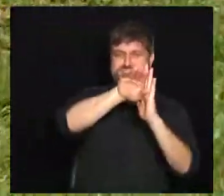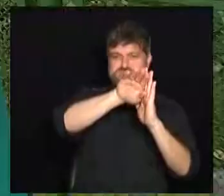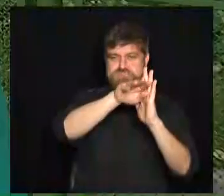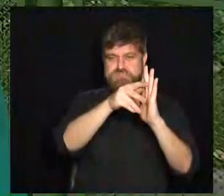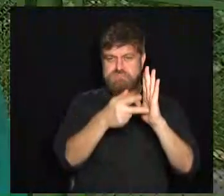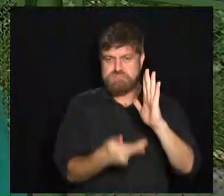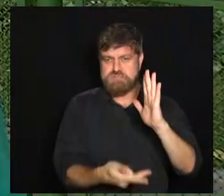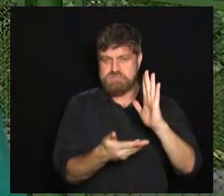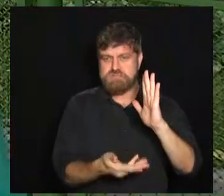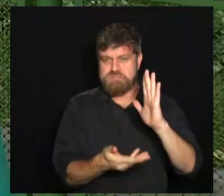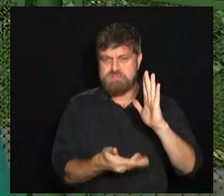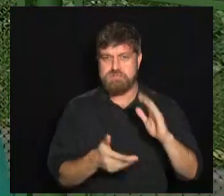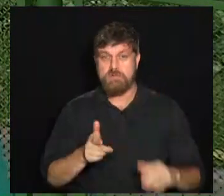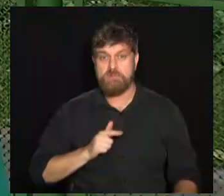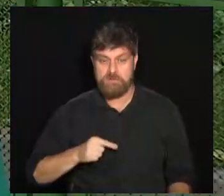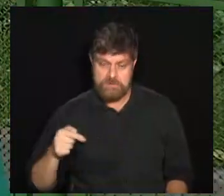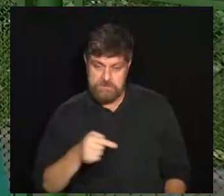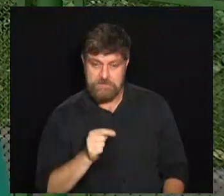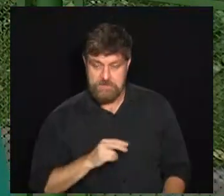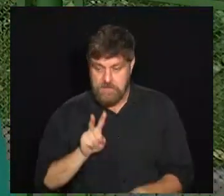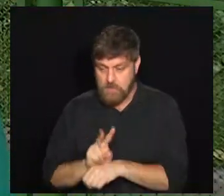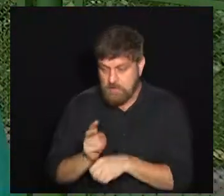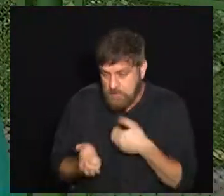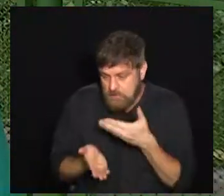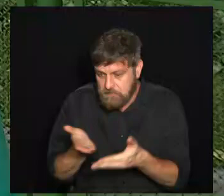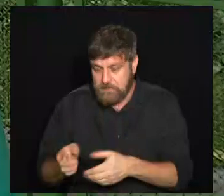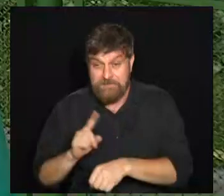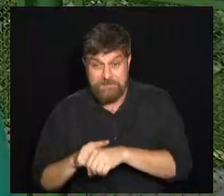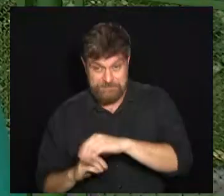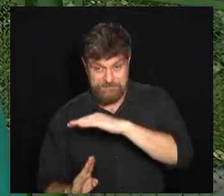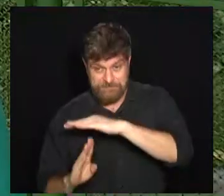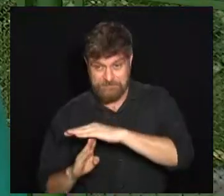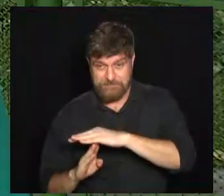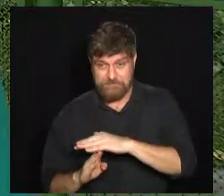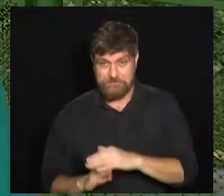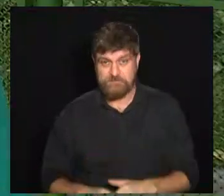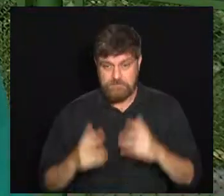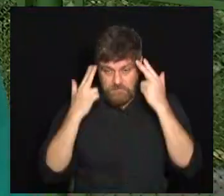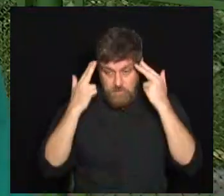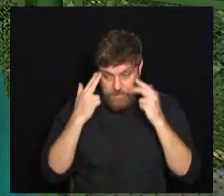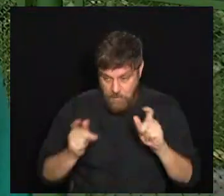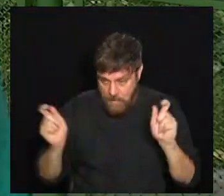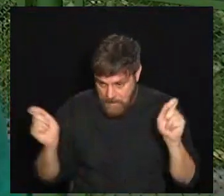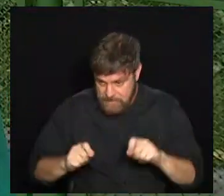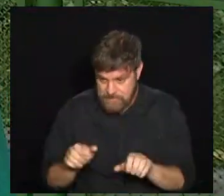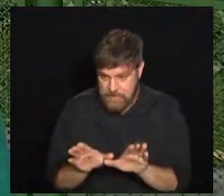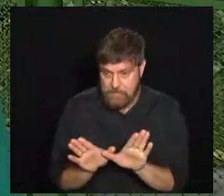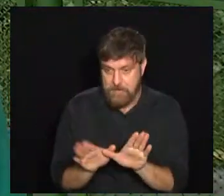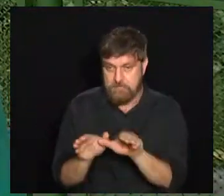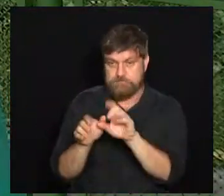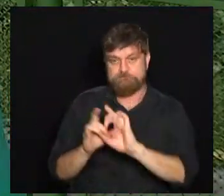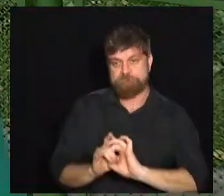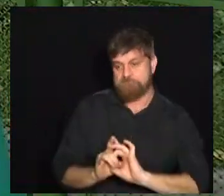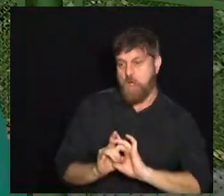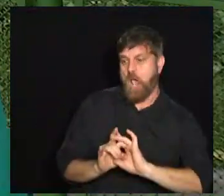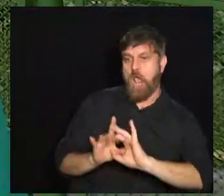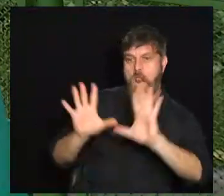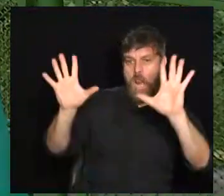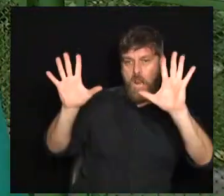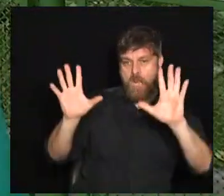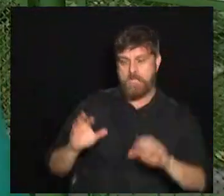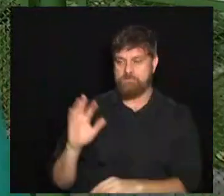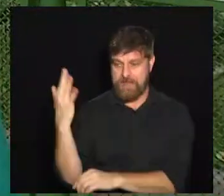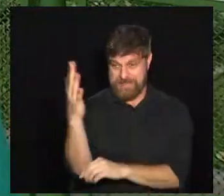vêm, passam por um período de tratamento. Naturalmente, aqueles que são reabilitados e têm condições de voltar